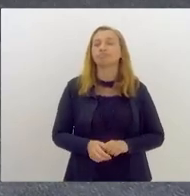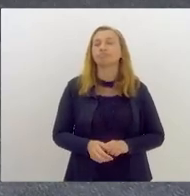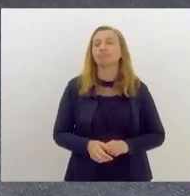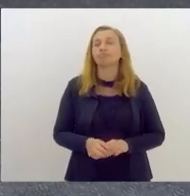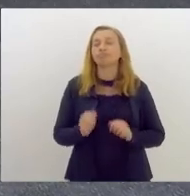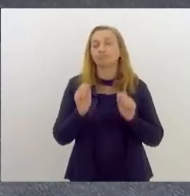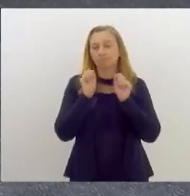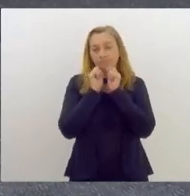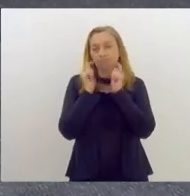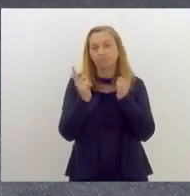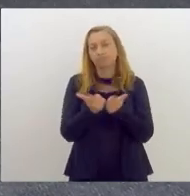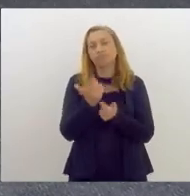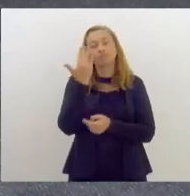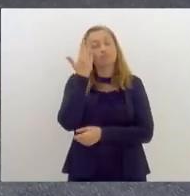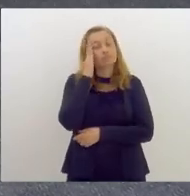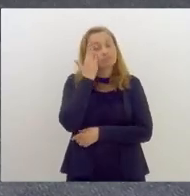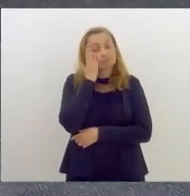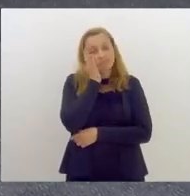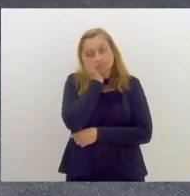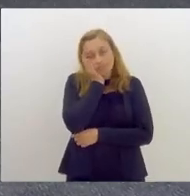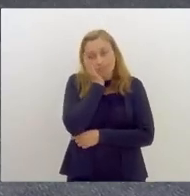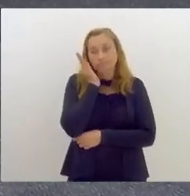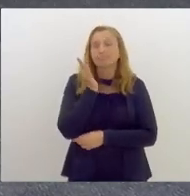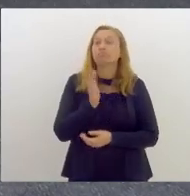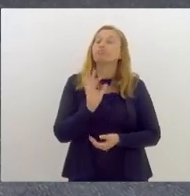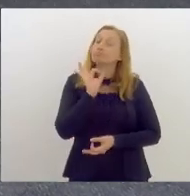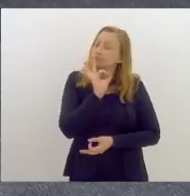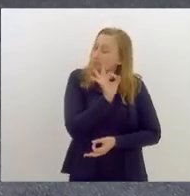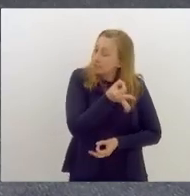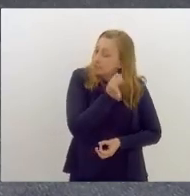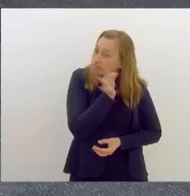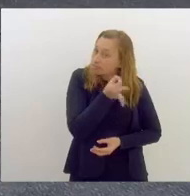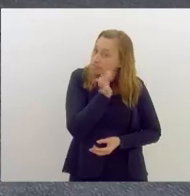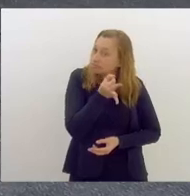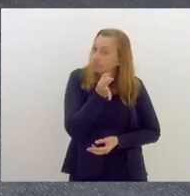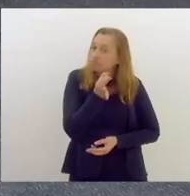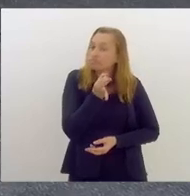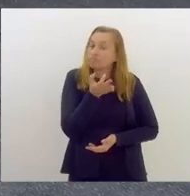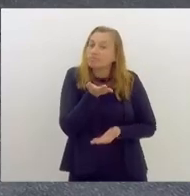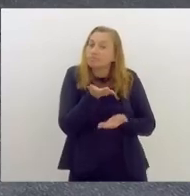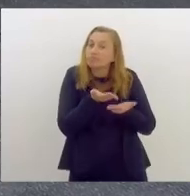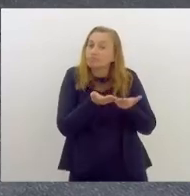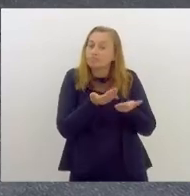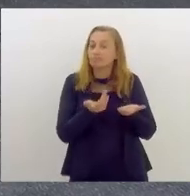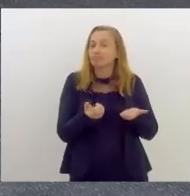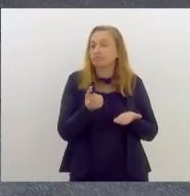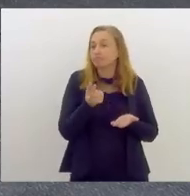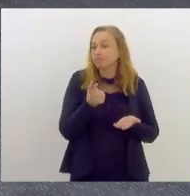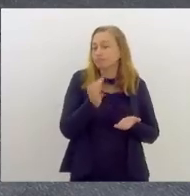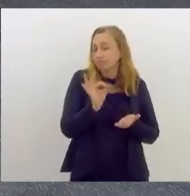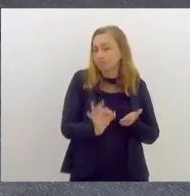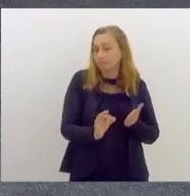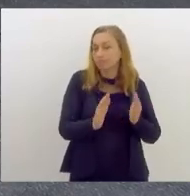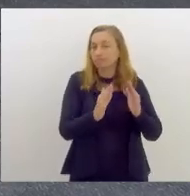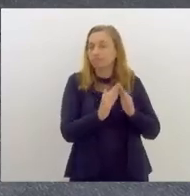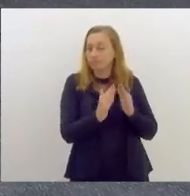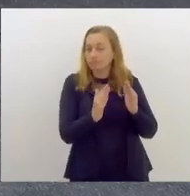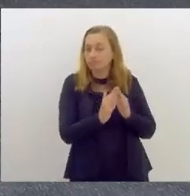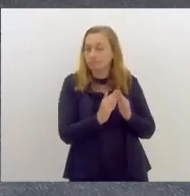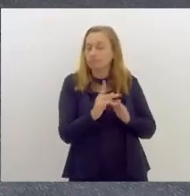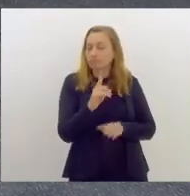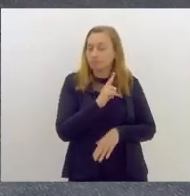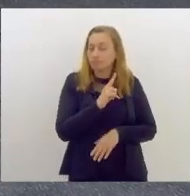Legislativa a gente entende essencialmente o déficit Habitacional que temos no estado do Rio de Janeiro